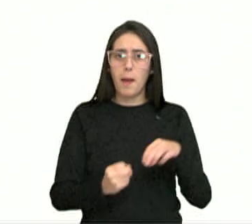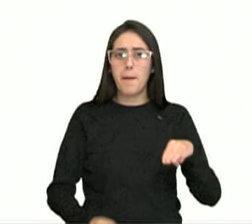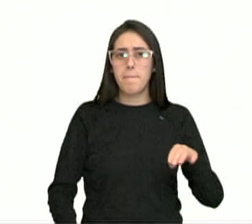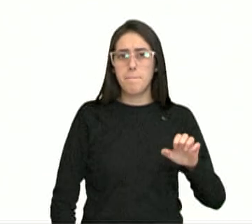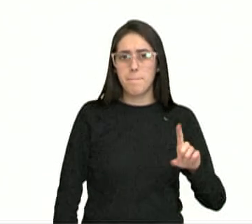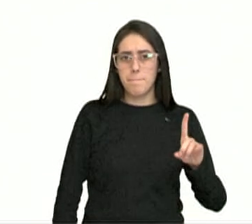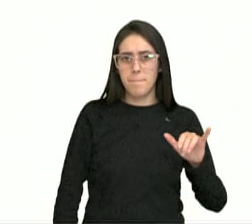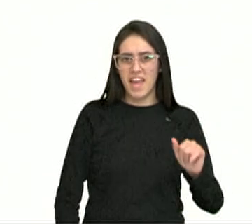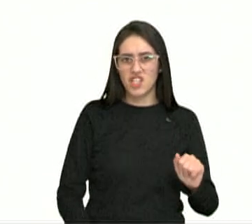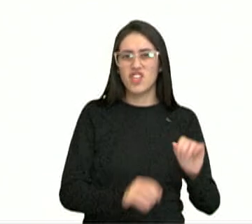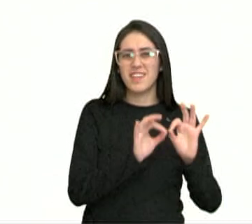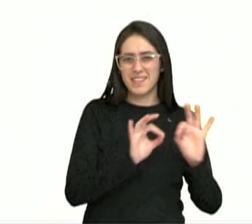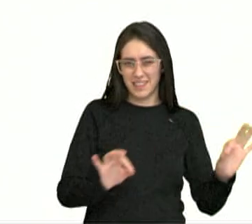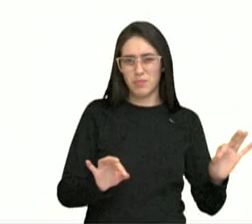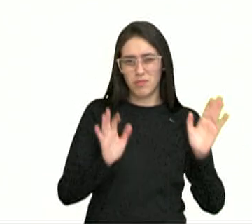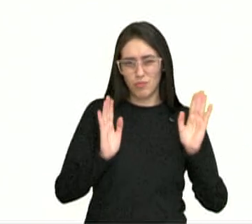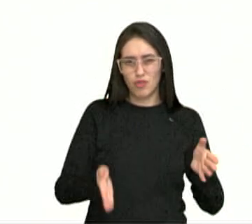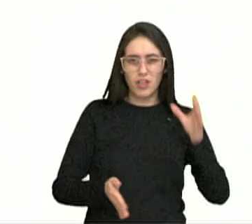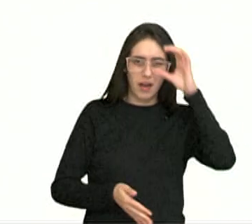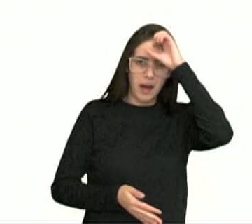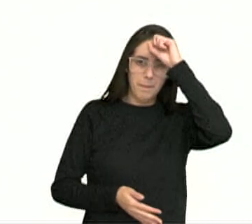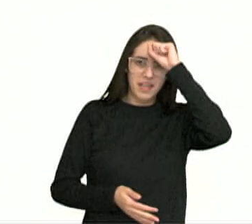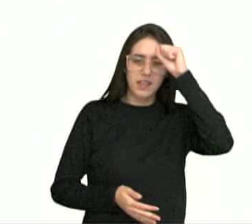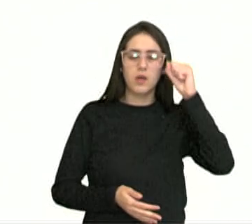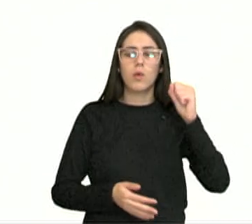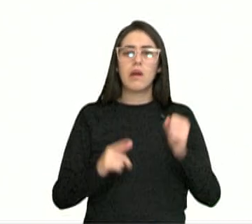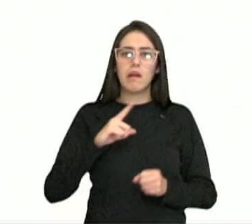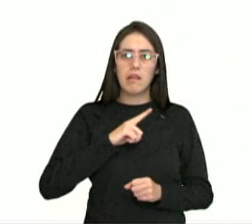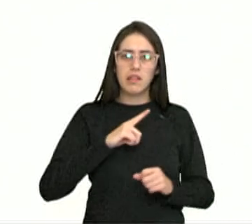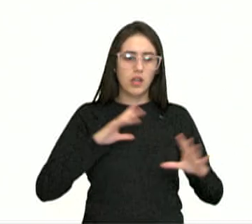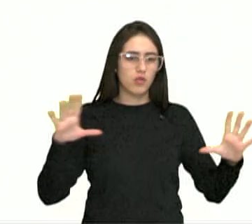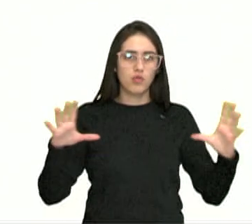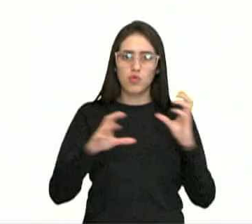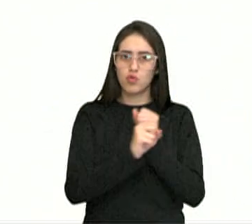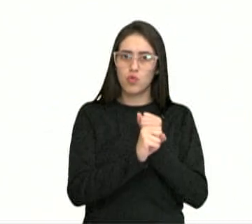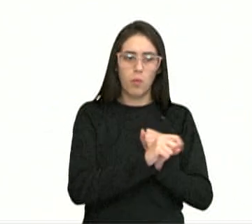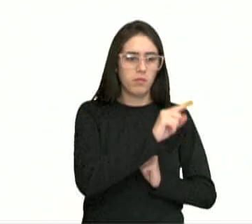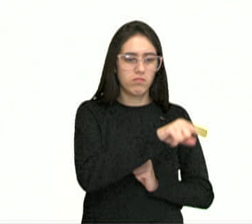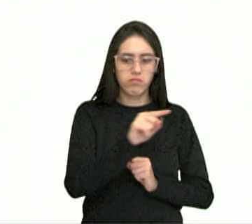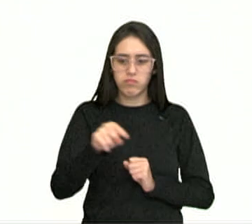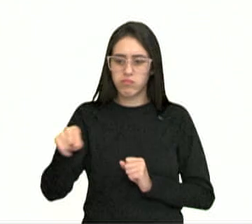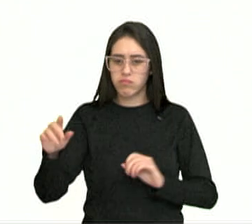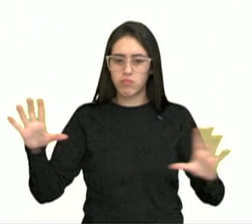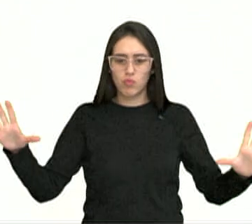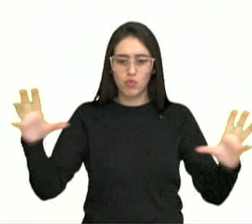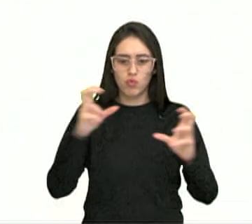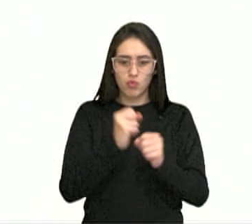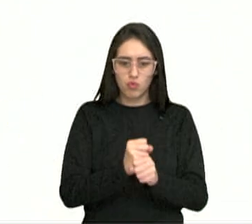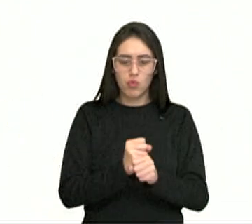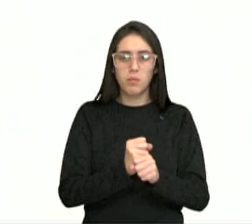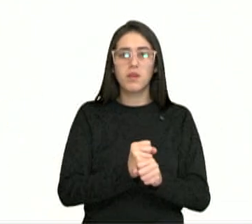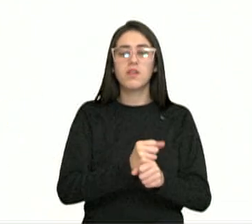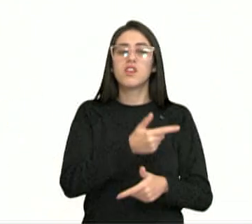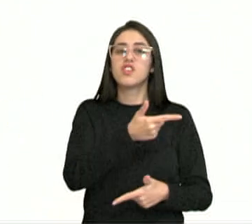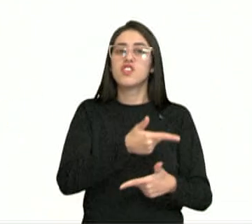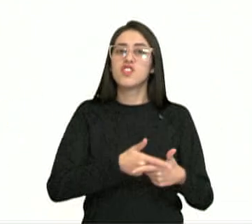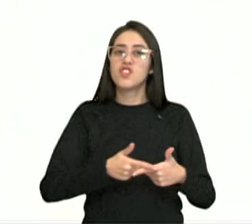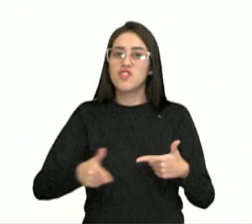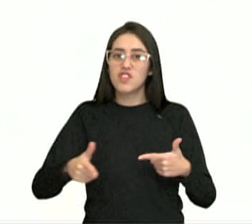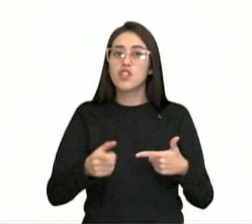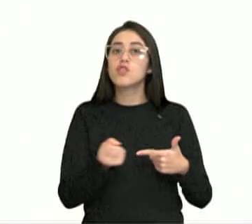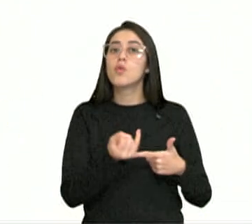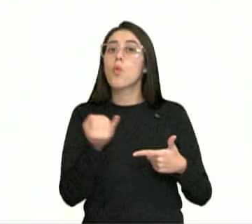aritmética simples, onde a gente soma todos os valores e divide o resultado